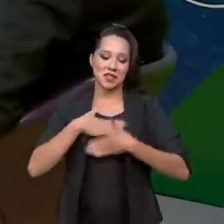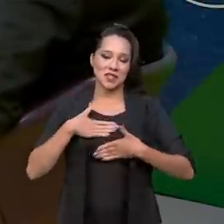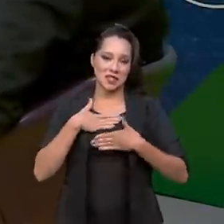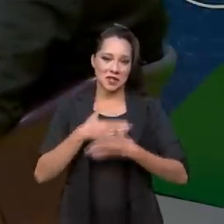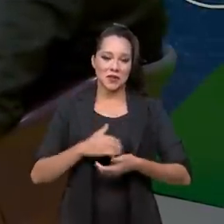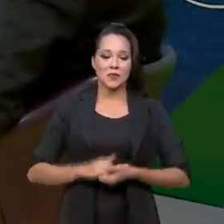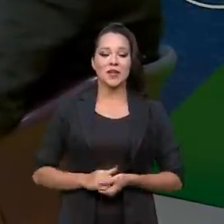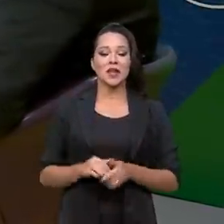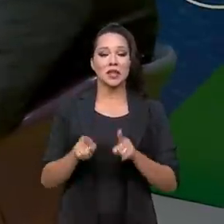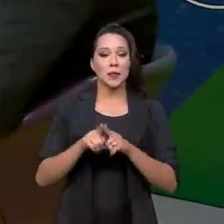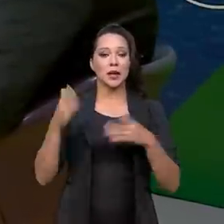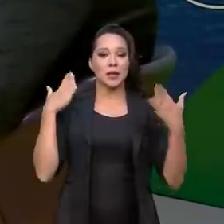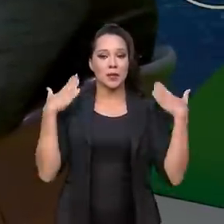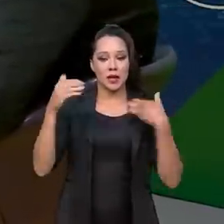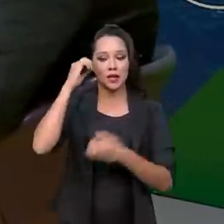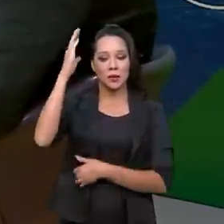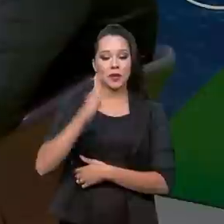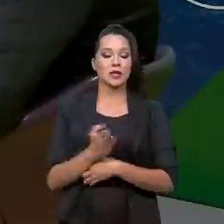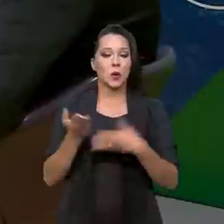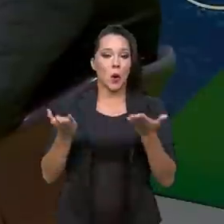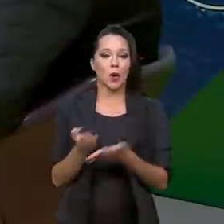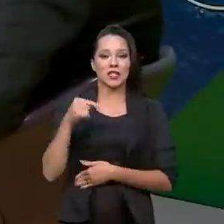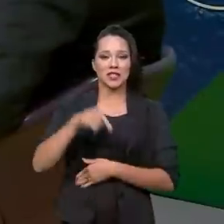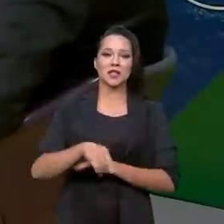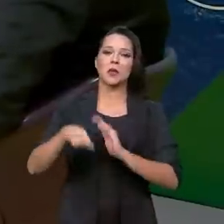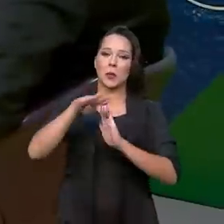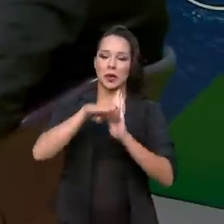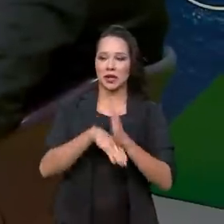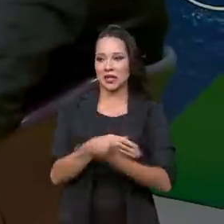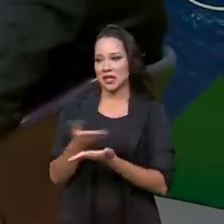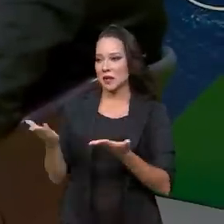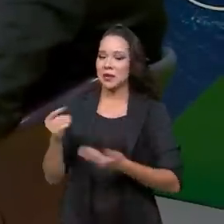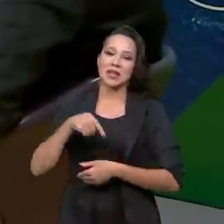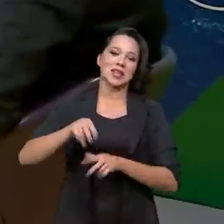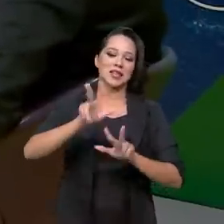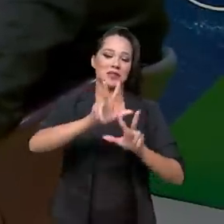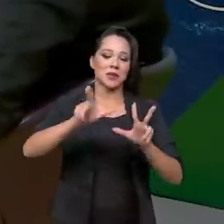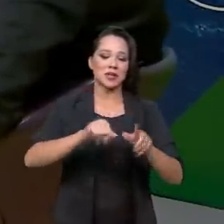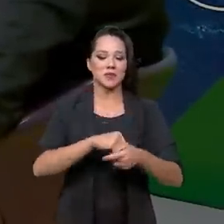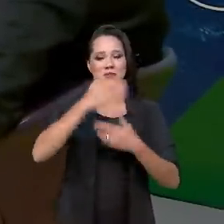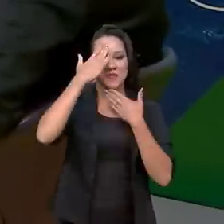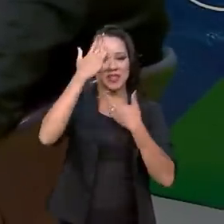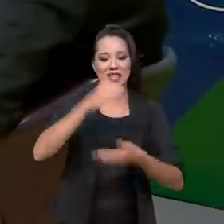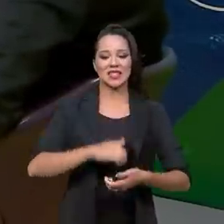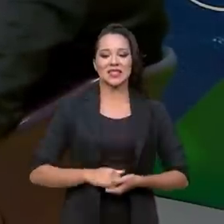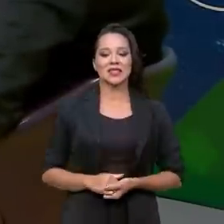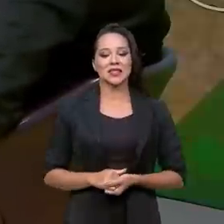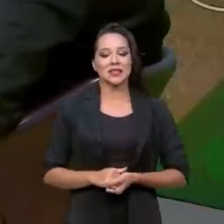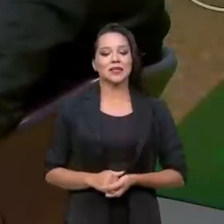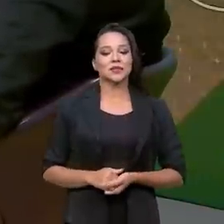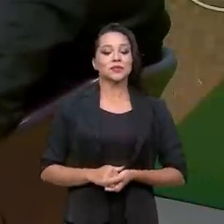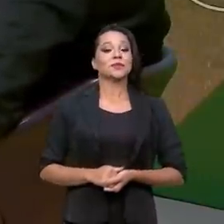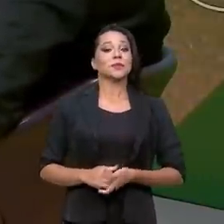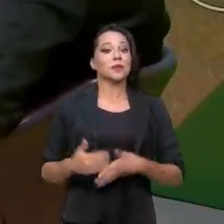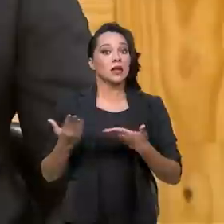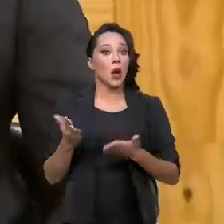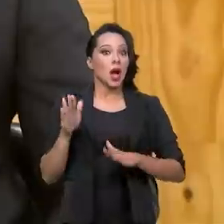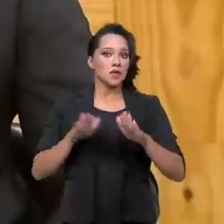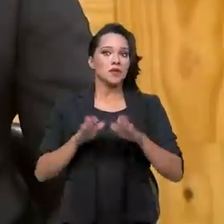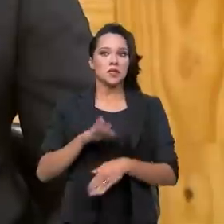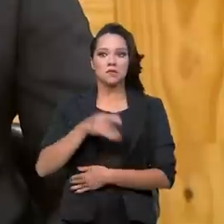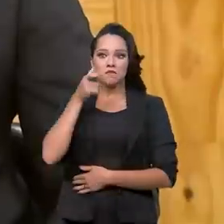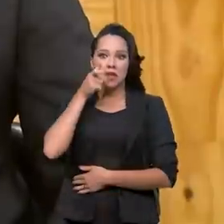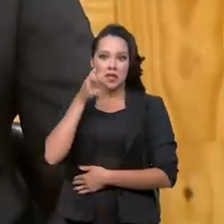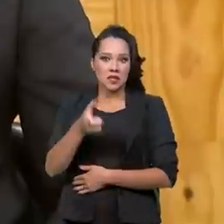pessoal e também da Marinha do Brasil estar aqui no Brasil em Pauta, aqui na TV Brasil. Muito obrigado. Almirante, talvez seja